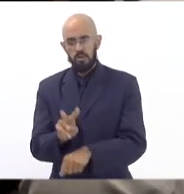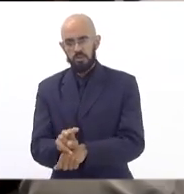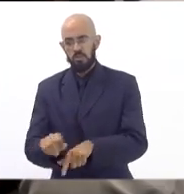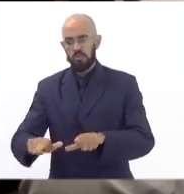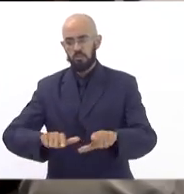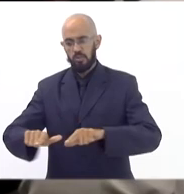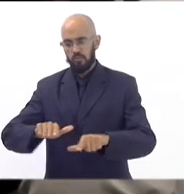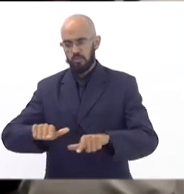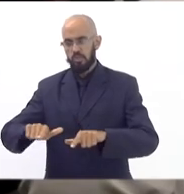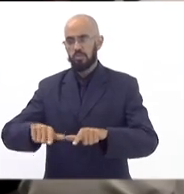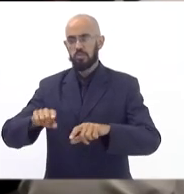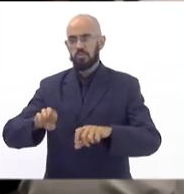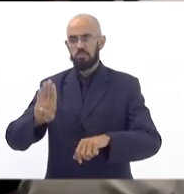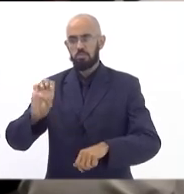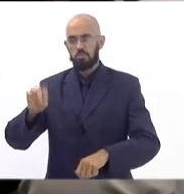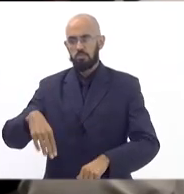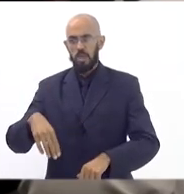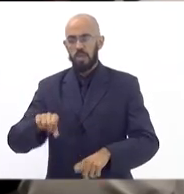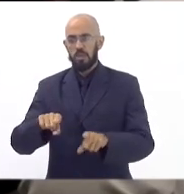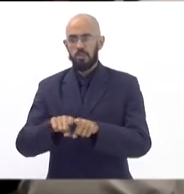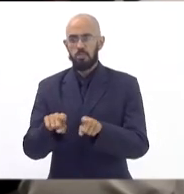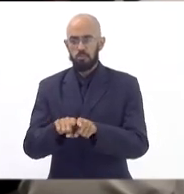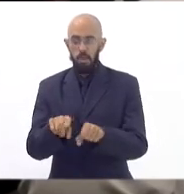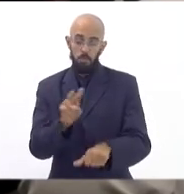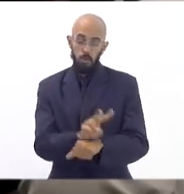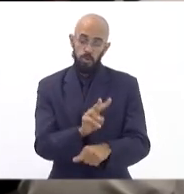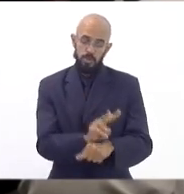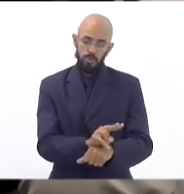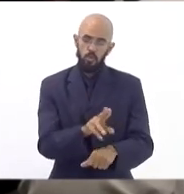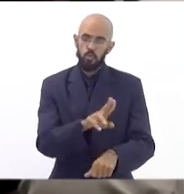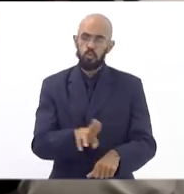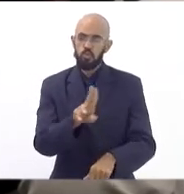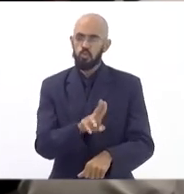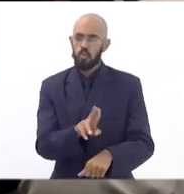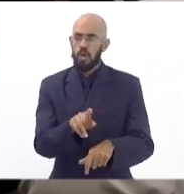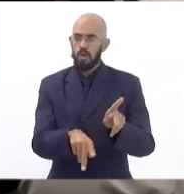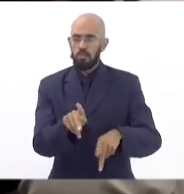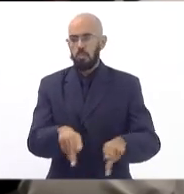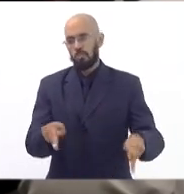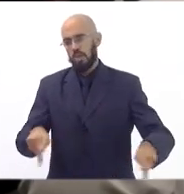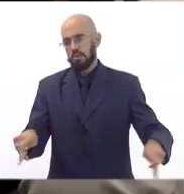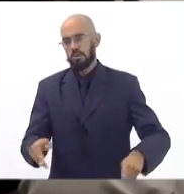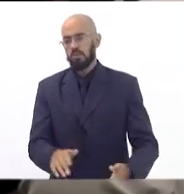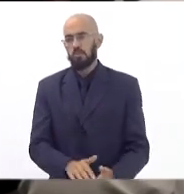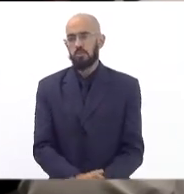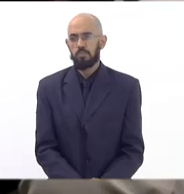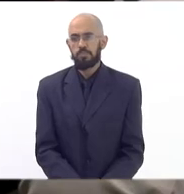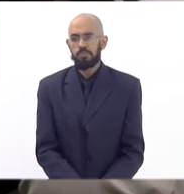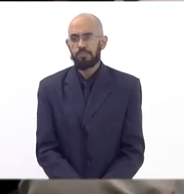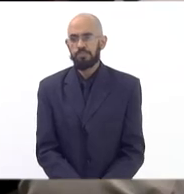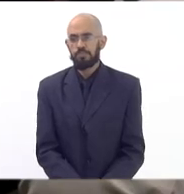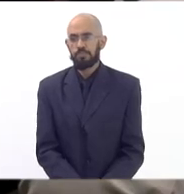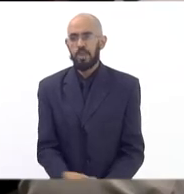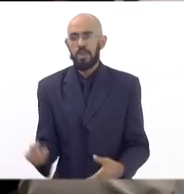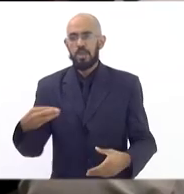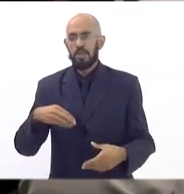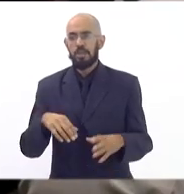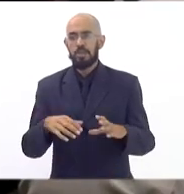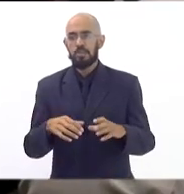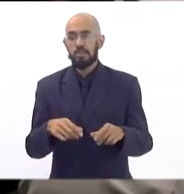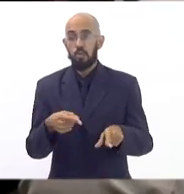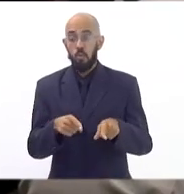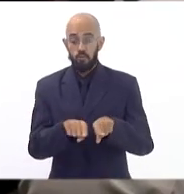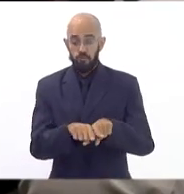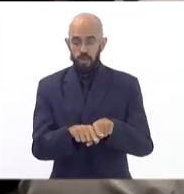de bens integridade física dos usuários e funcionários da população dentro do âmbito deste